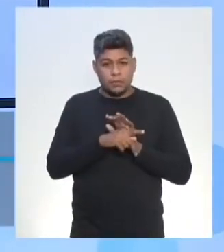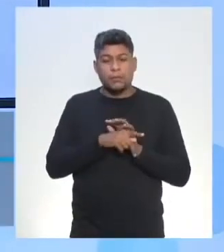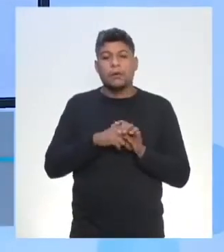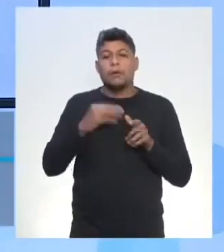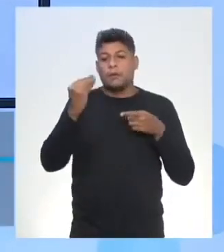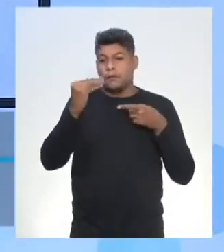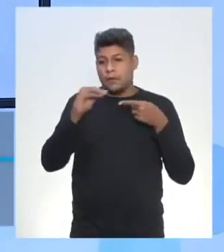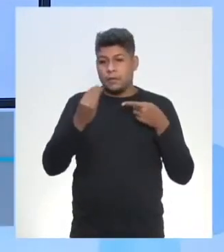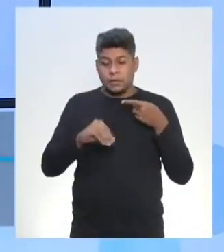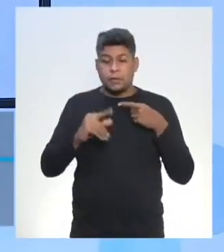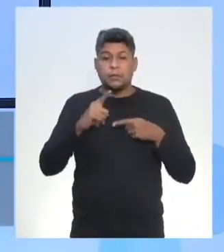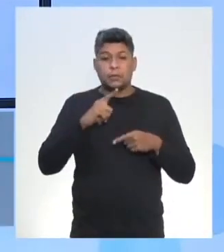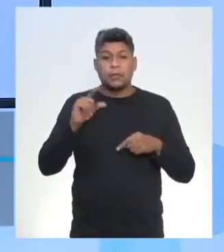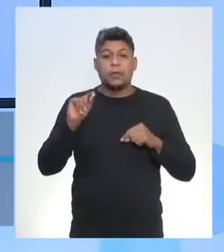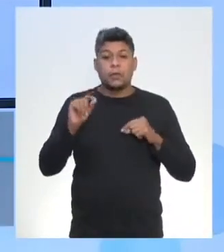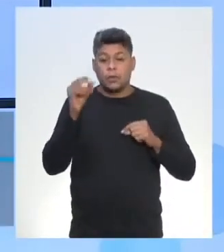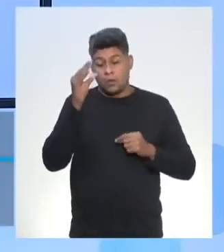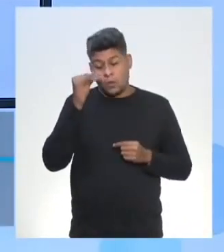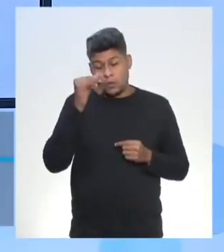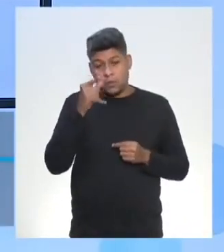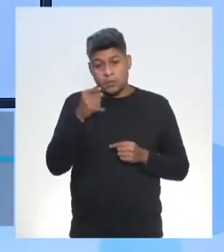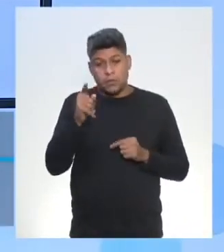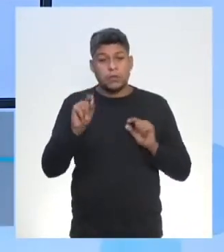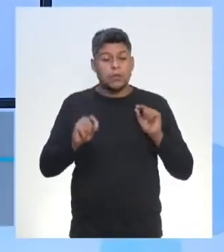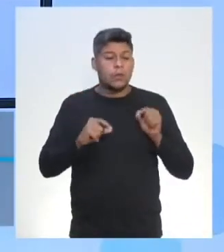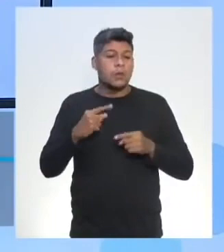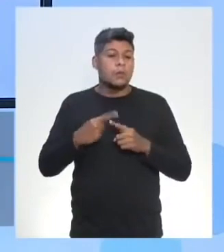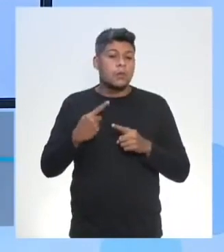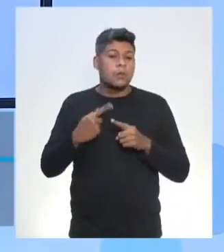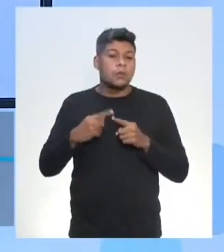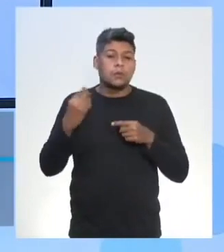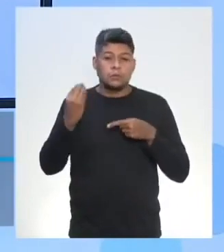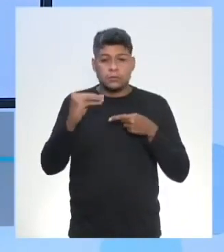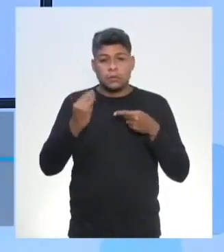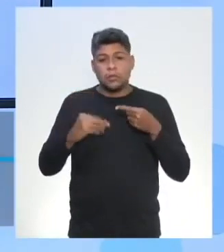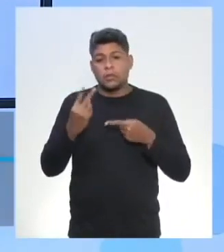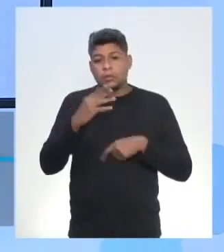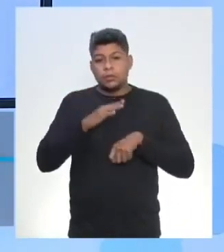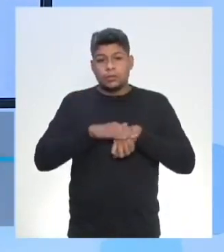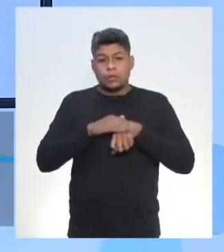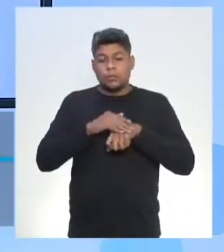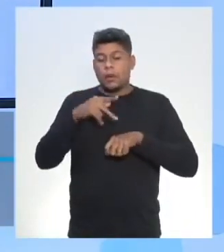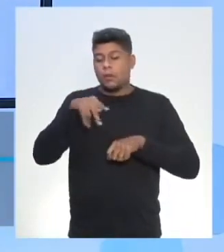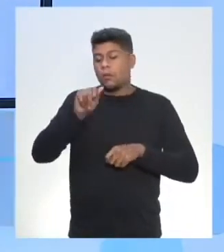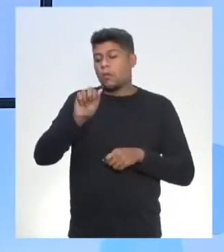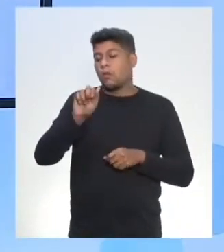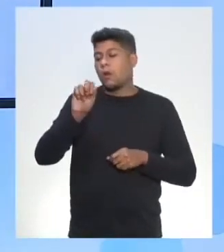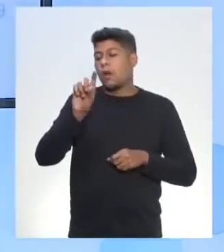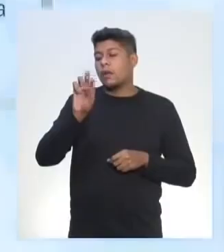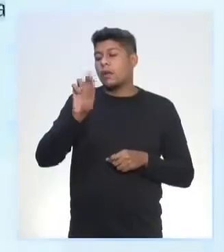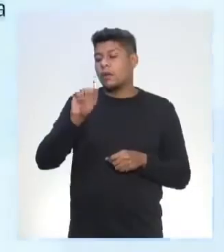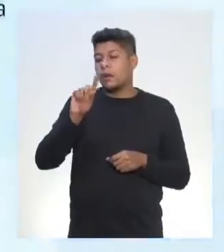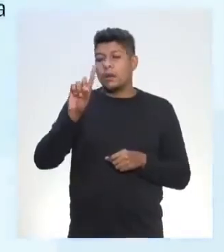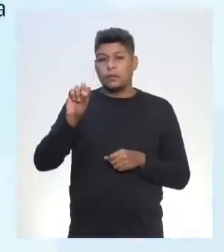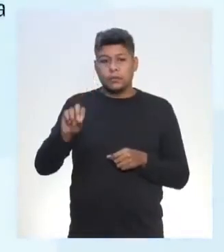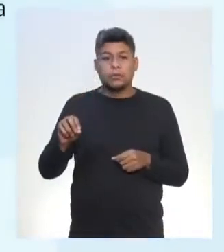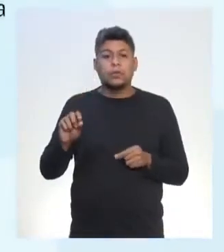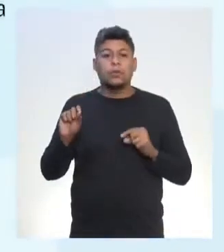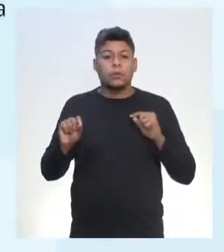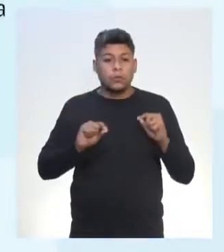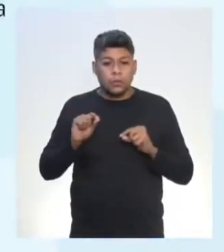né? Mas eu tenho aqui uma curiosidade para vocês. Por que esse expoente 2 ele é chamado de quadrado? Eu escrevi assim para